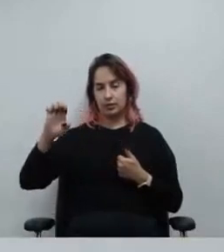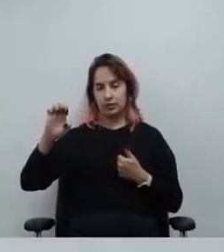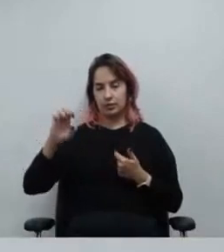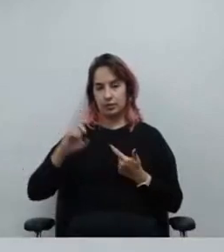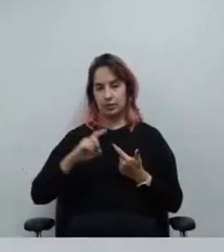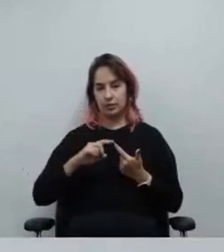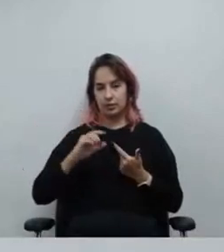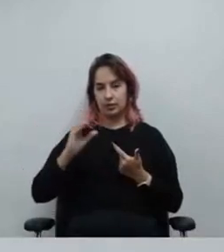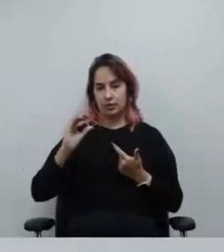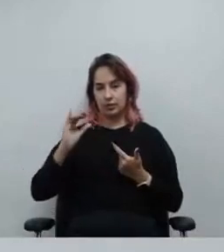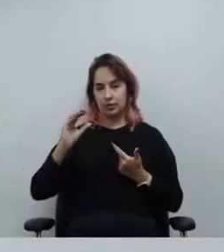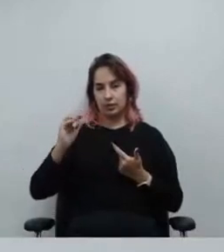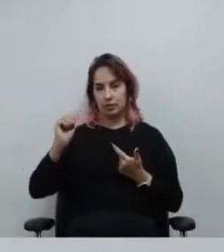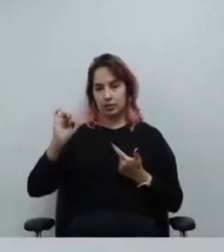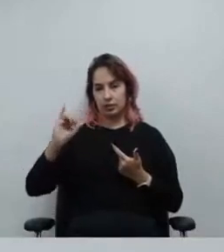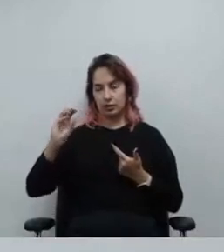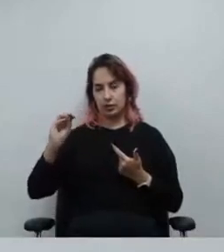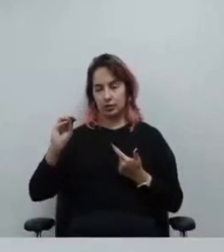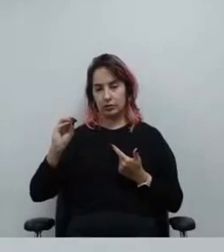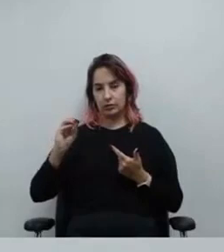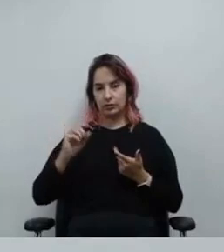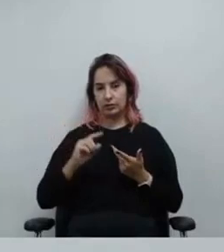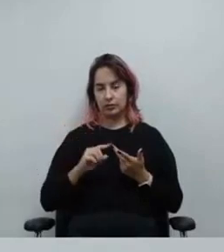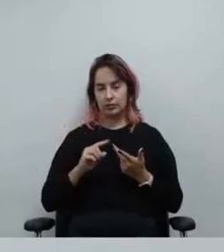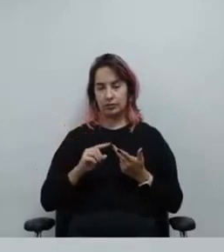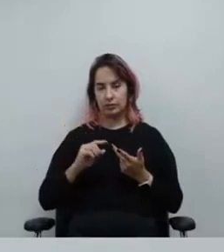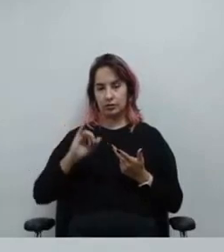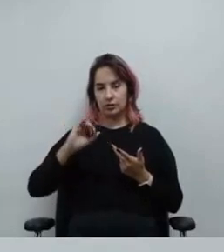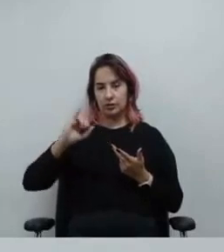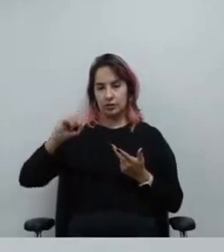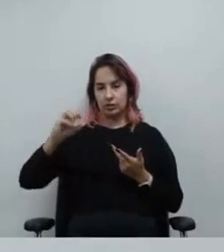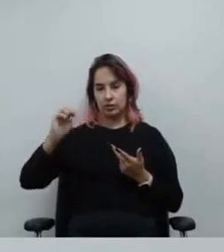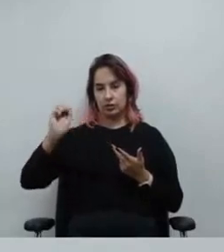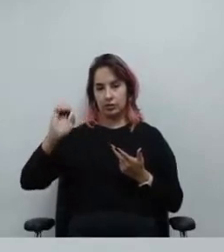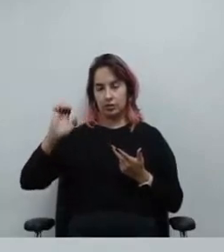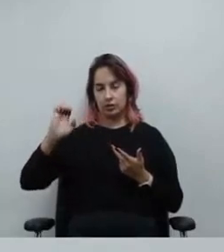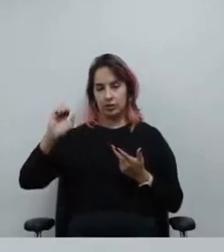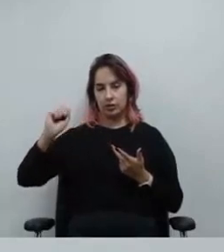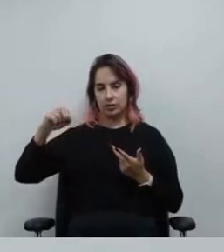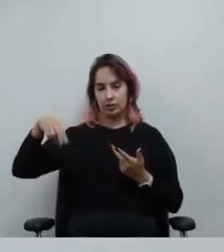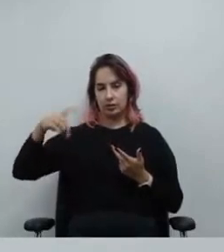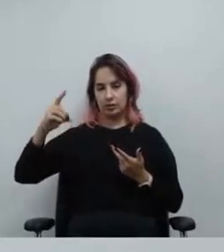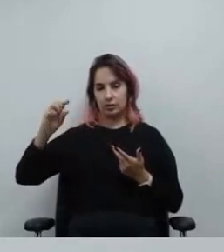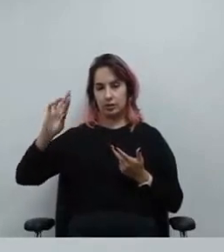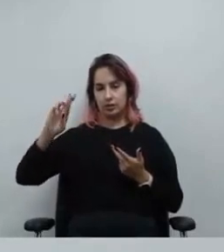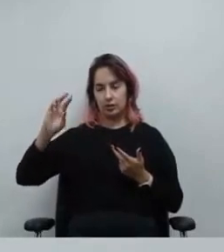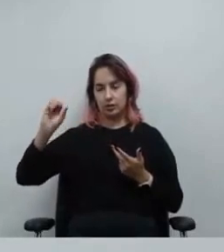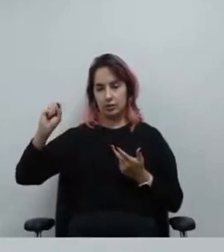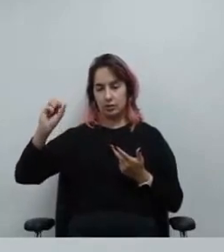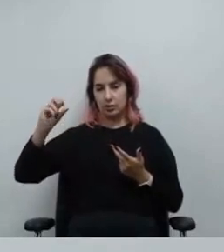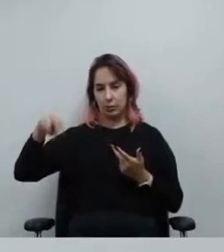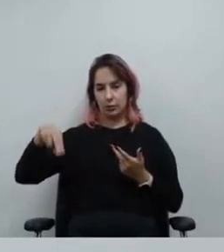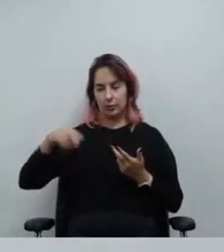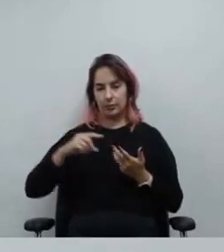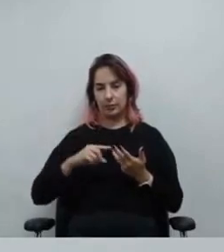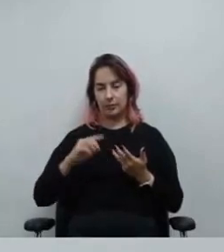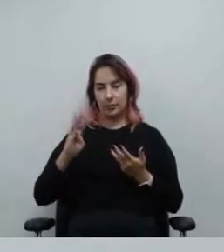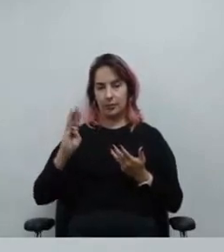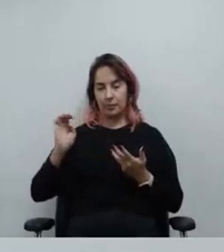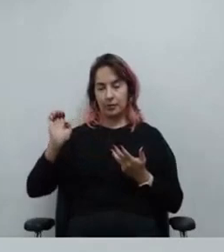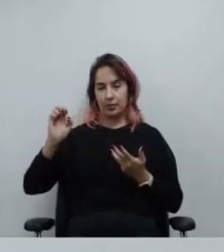Barros, Caio César Barbosa da Silva, Geanderson da Silva Bispo, Denner Luiz